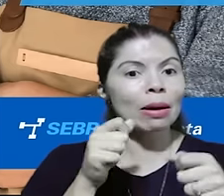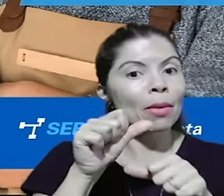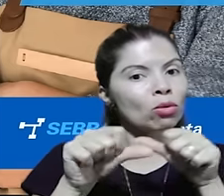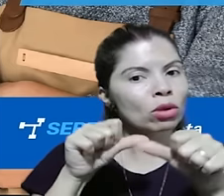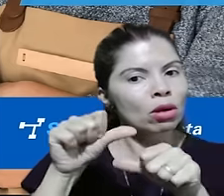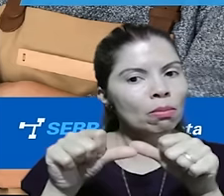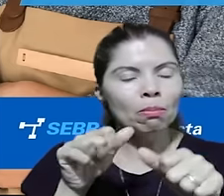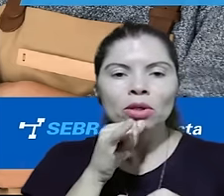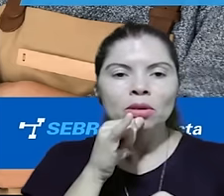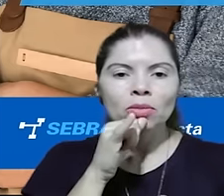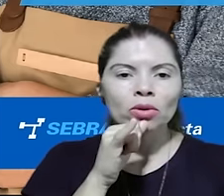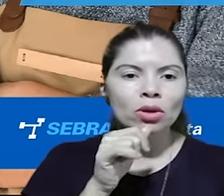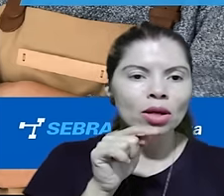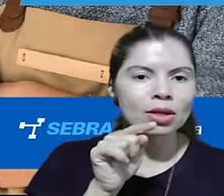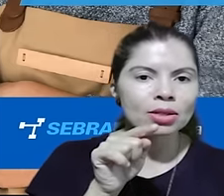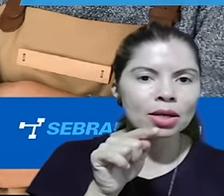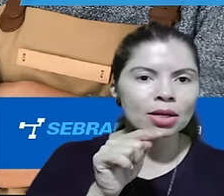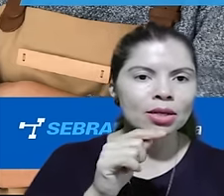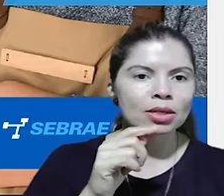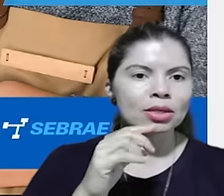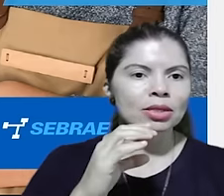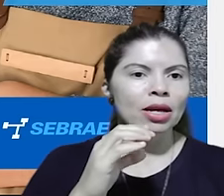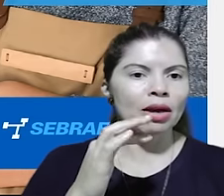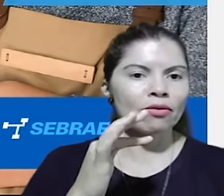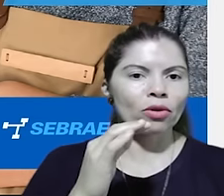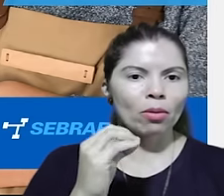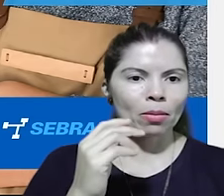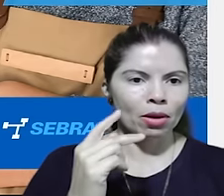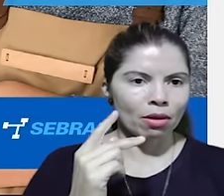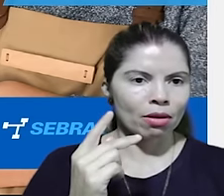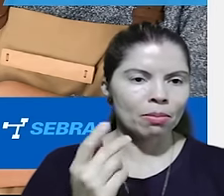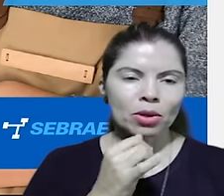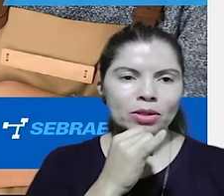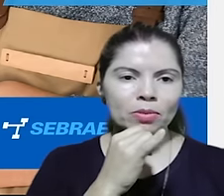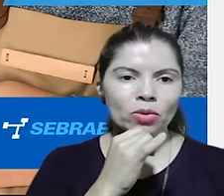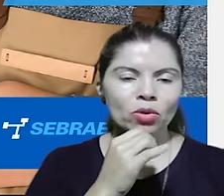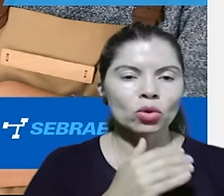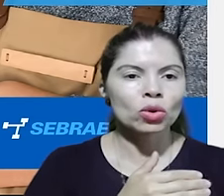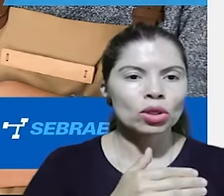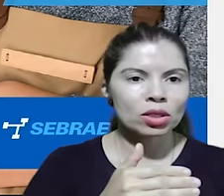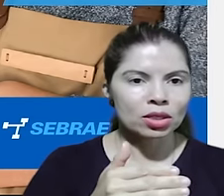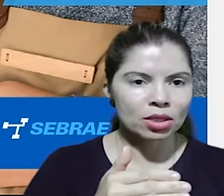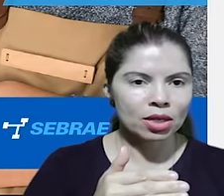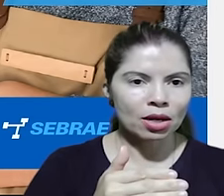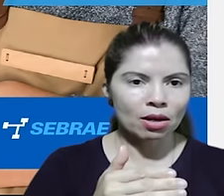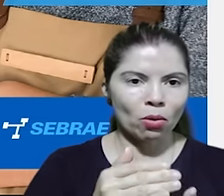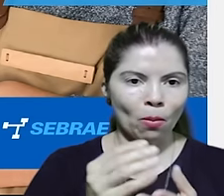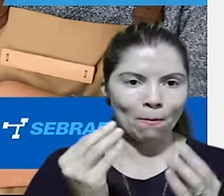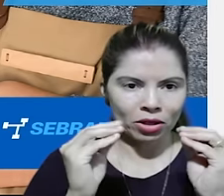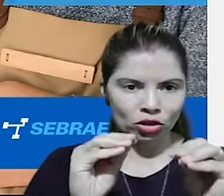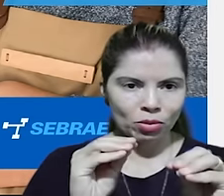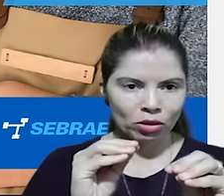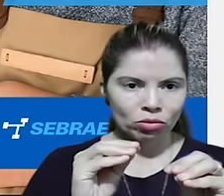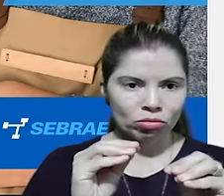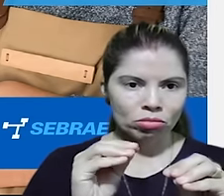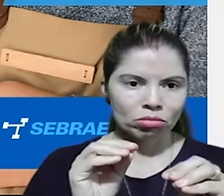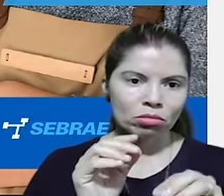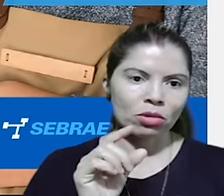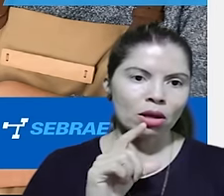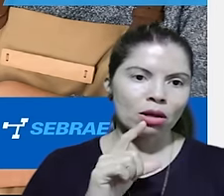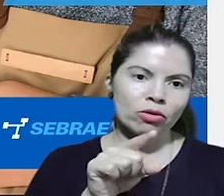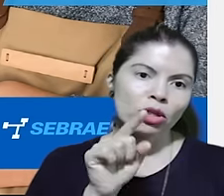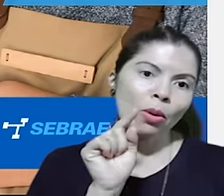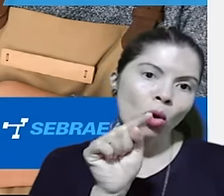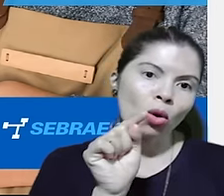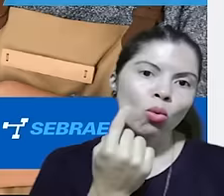uma cfop específica para um determinado produto quando a gente inicia o o preenchimento a gente aponta uma cfop mas